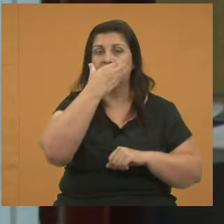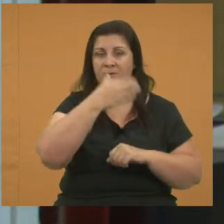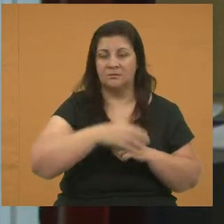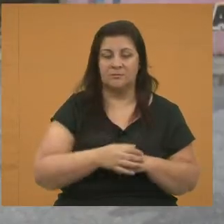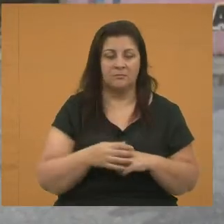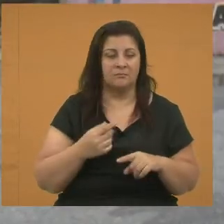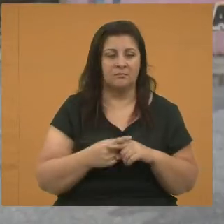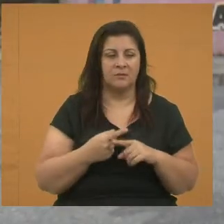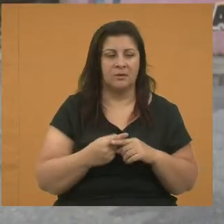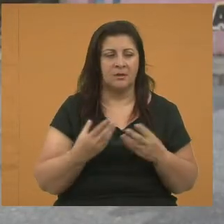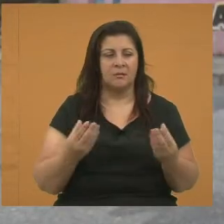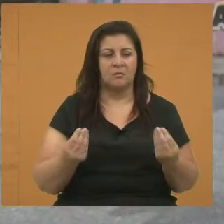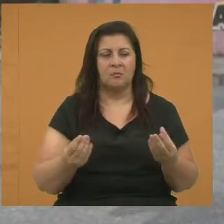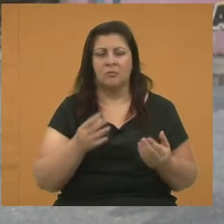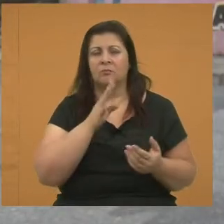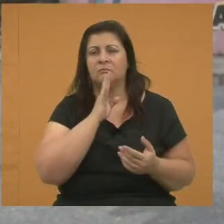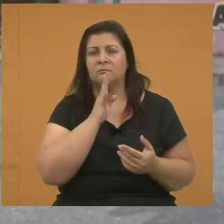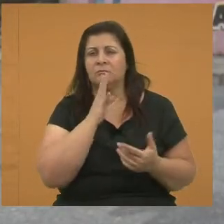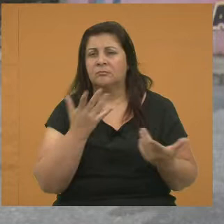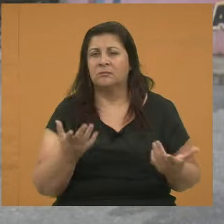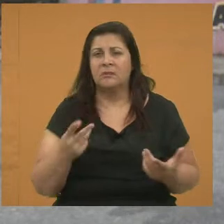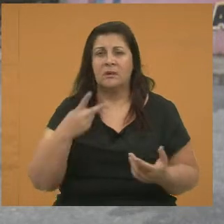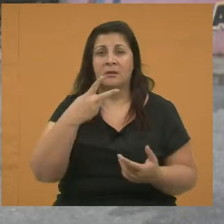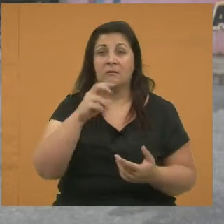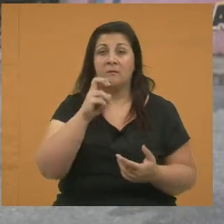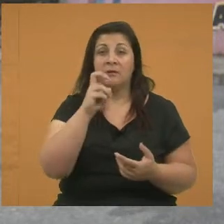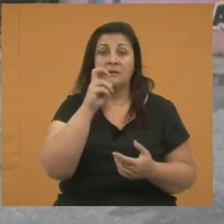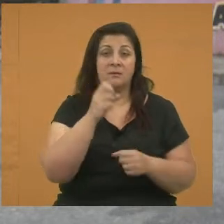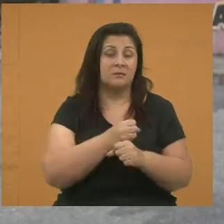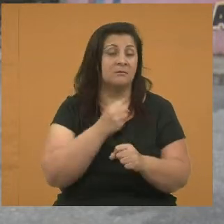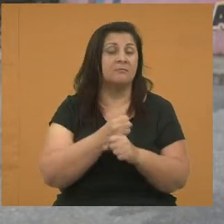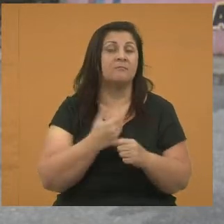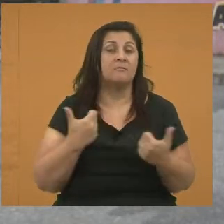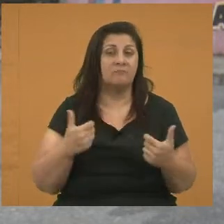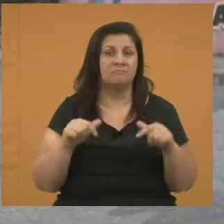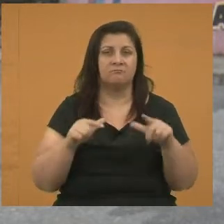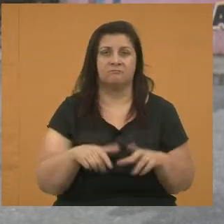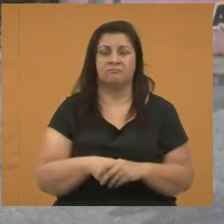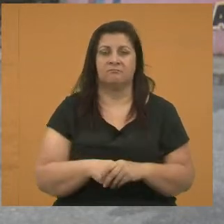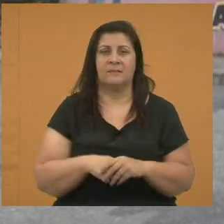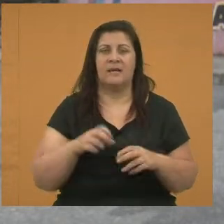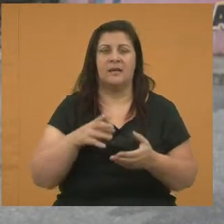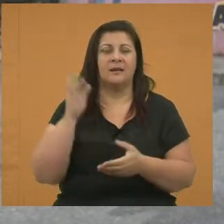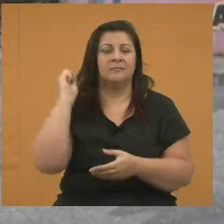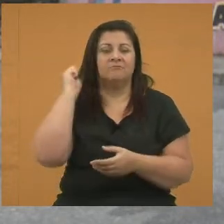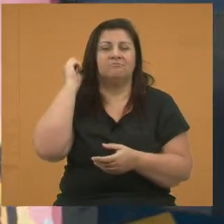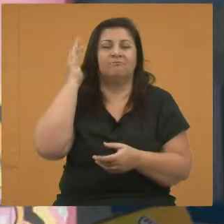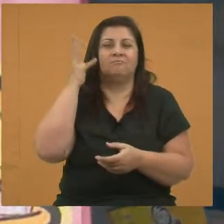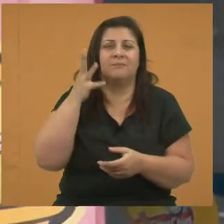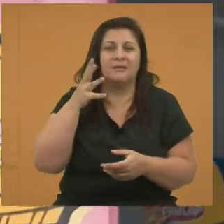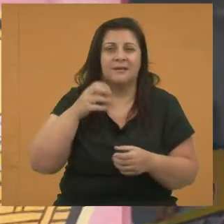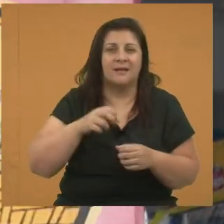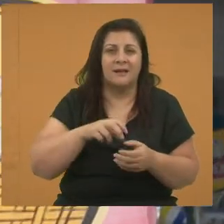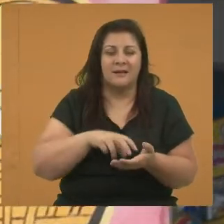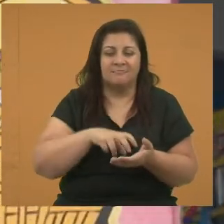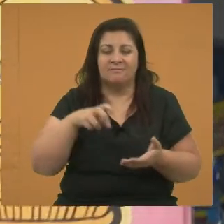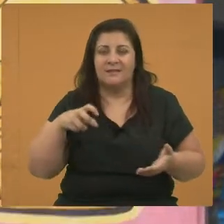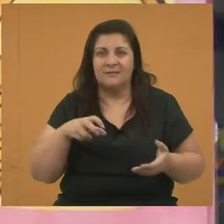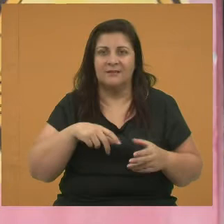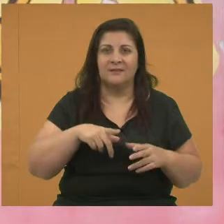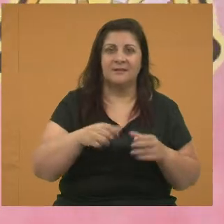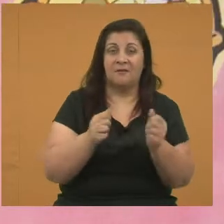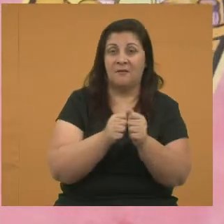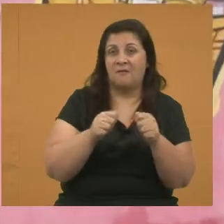comerciante dela já há bastante tempo no bairro, há mais de 25 anos, na verdade. Sempre levanta na madrugada para fazer o pãozinho, para vender aí para as